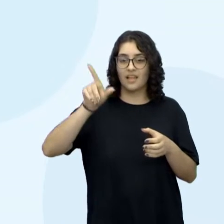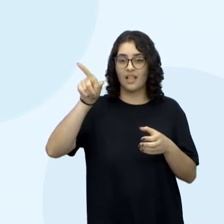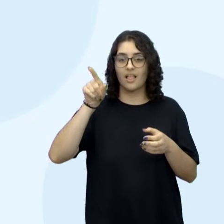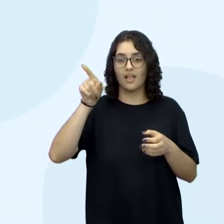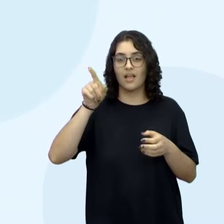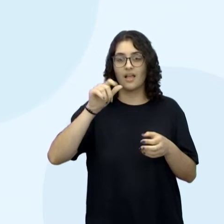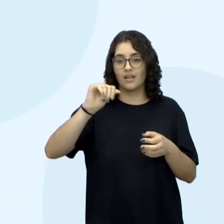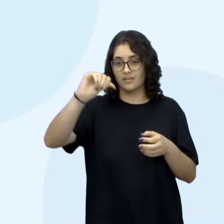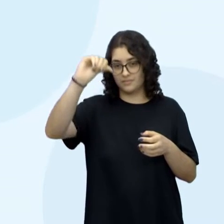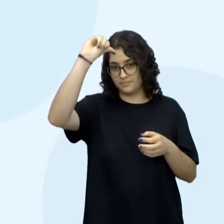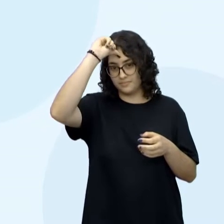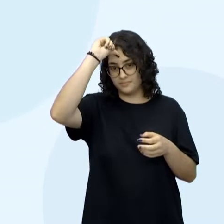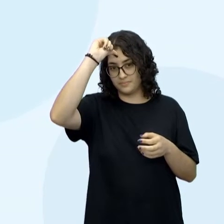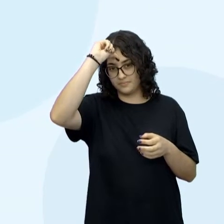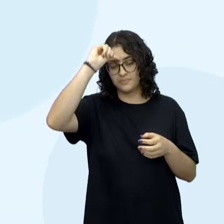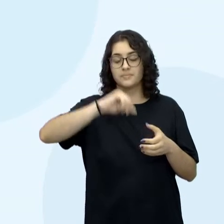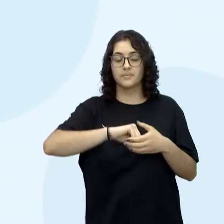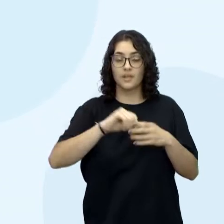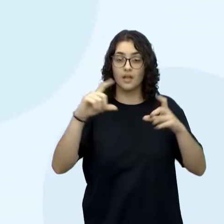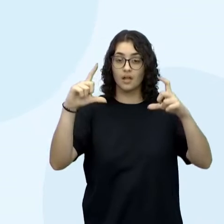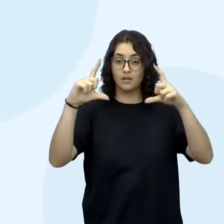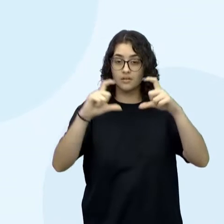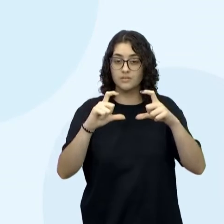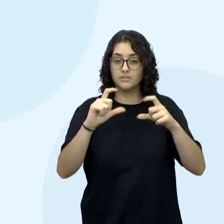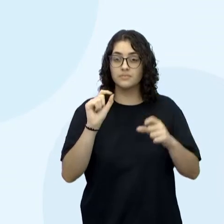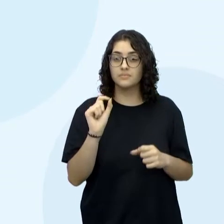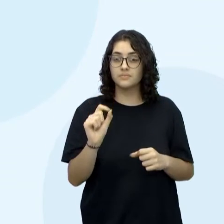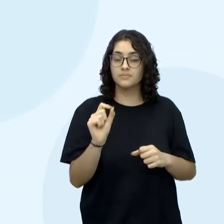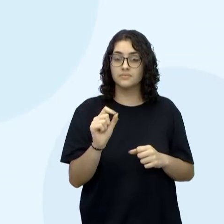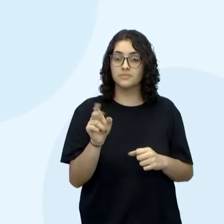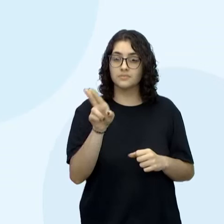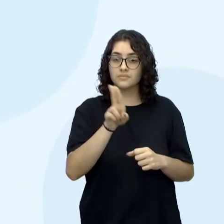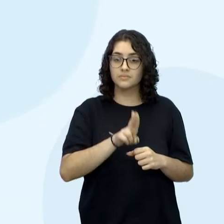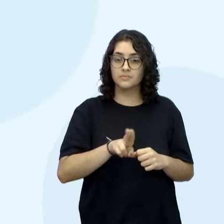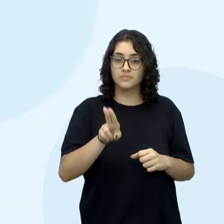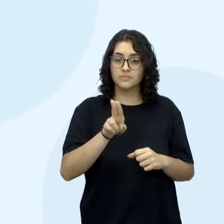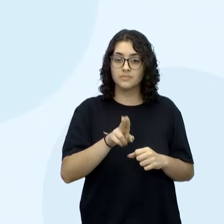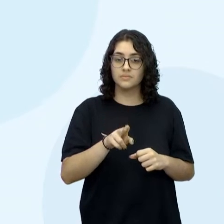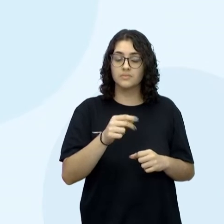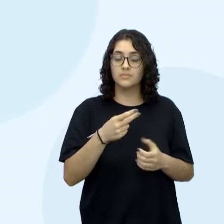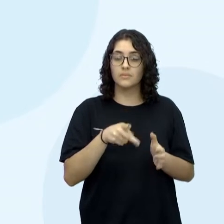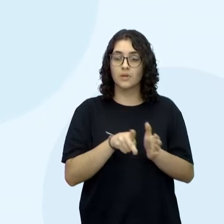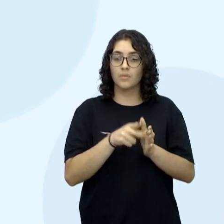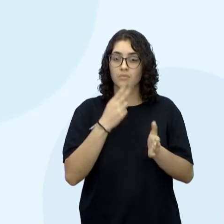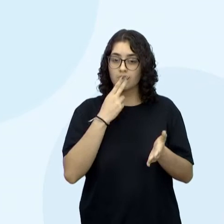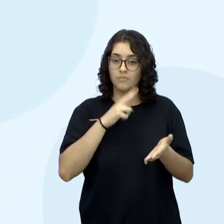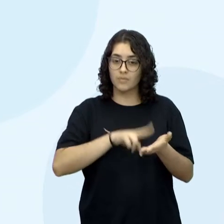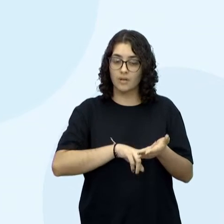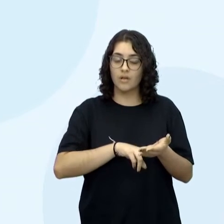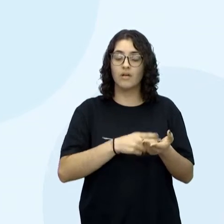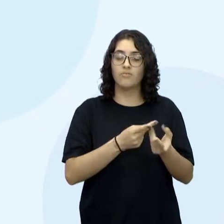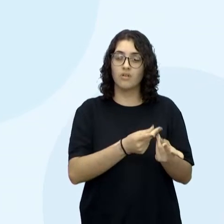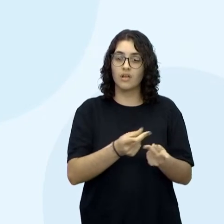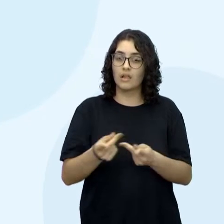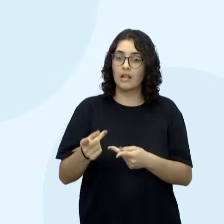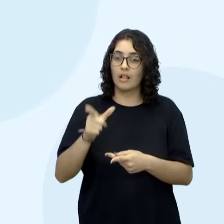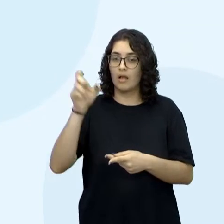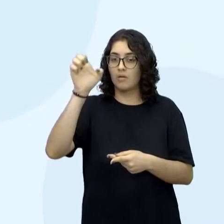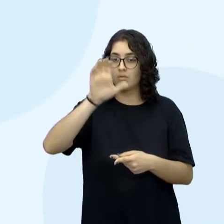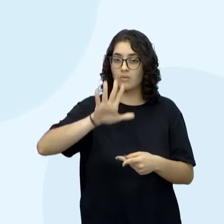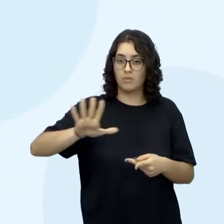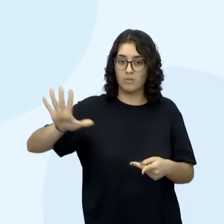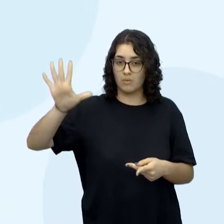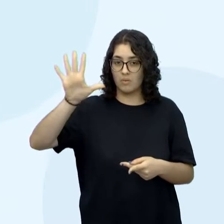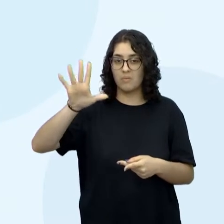indiano. Ela foi tirada para ser utilizado num cartão postal que foi vendido aí em boa parte da Europa. O